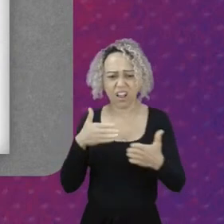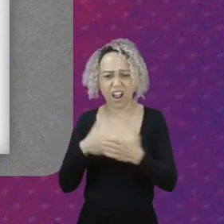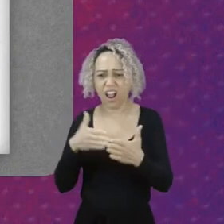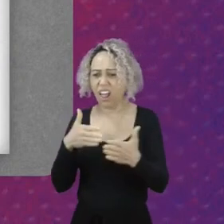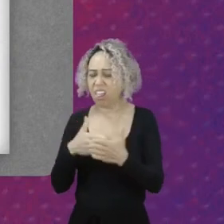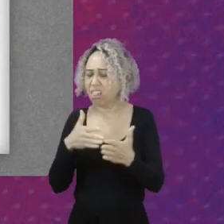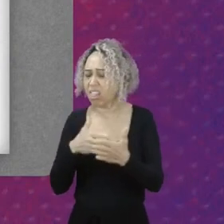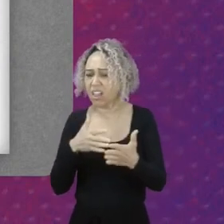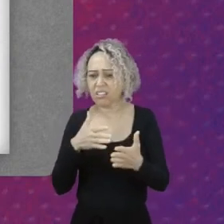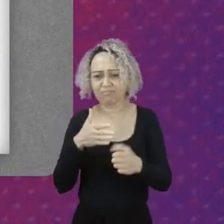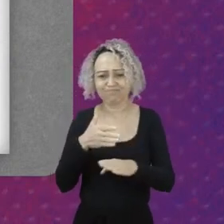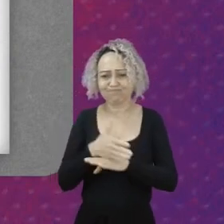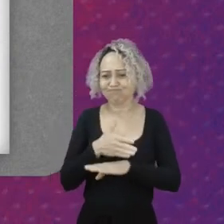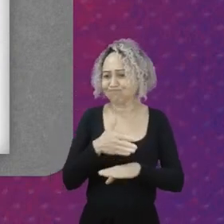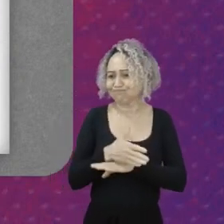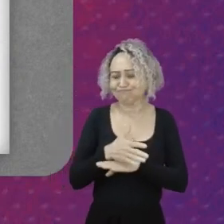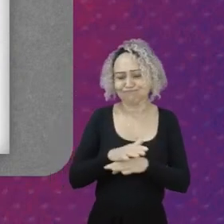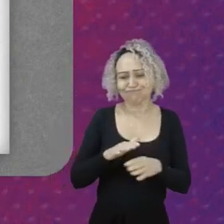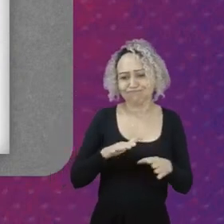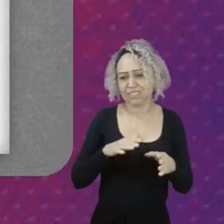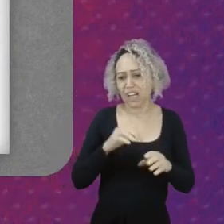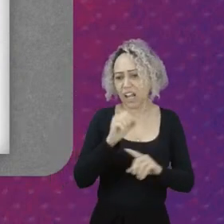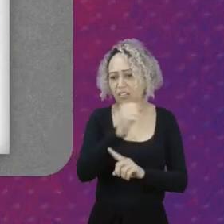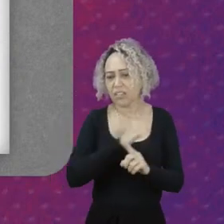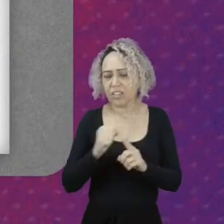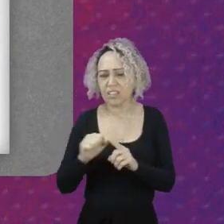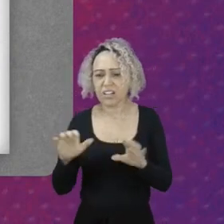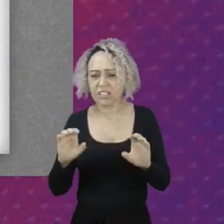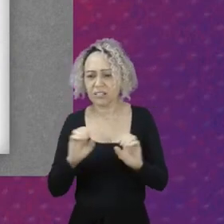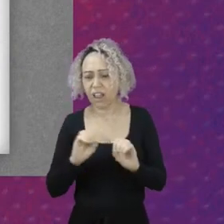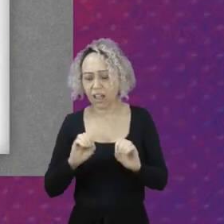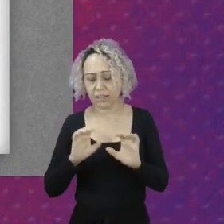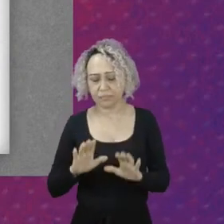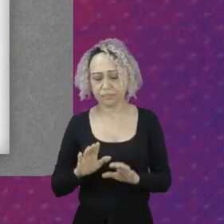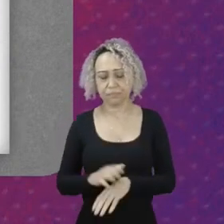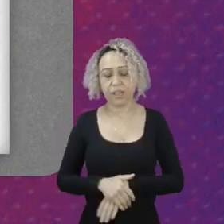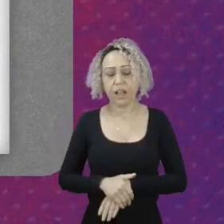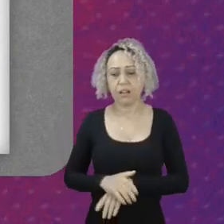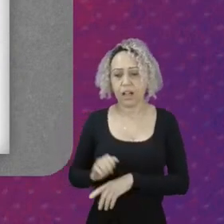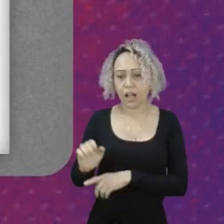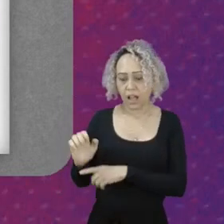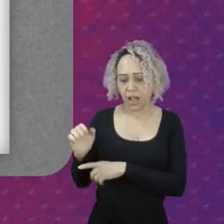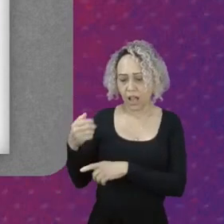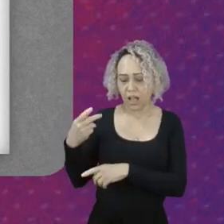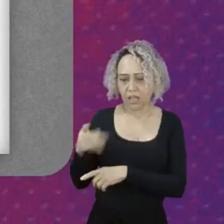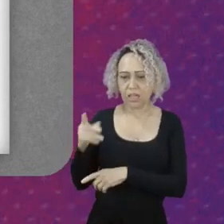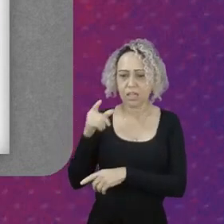tendo em vista que o estado de Alagoas, assim como outros estados, tem